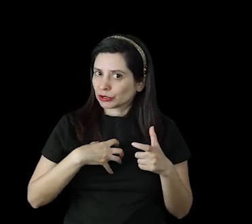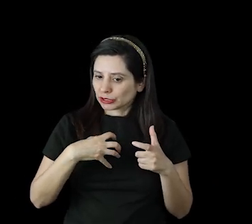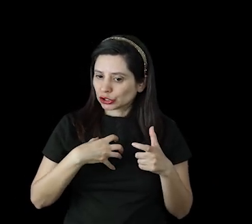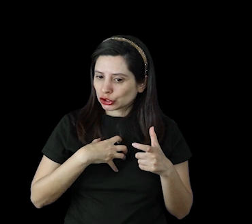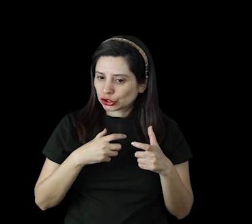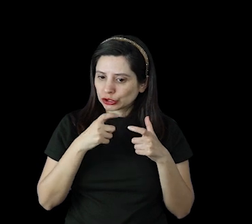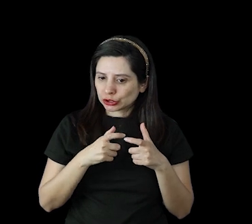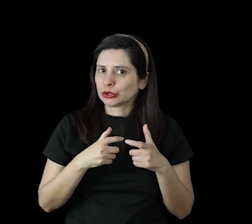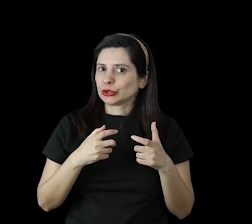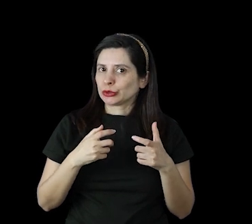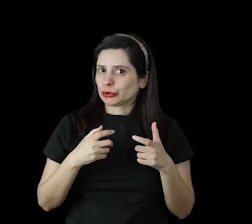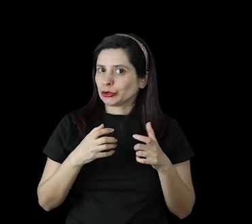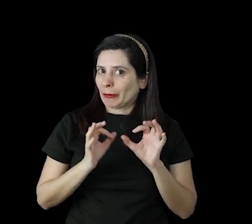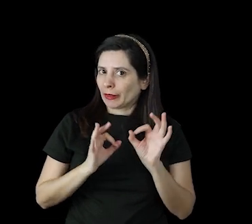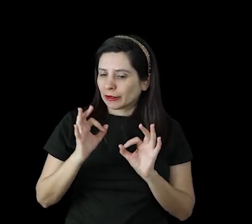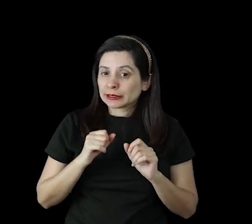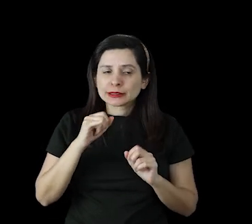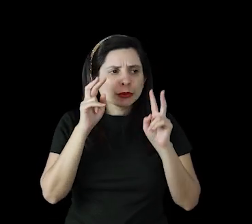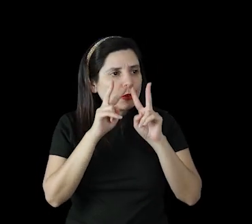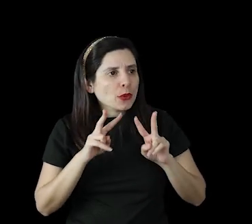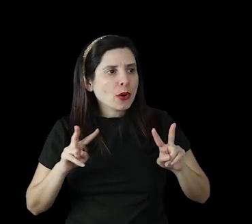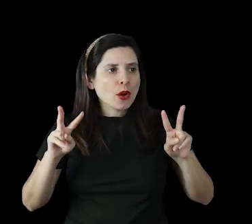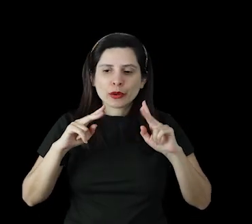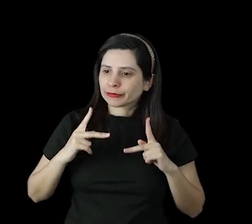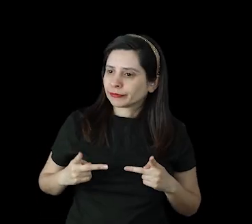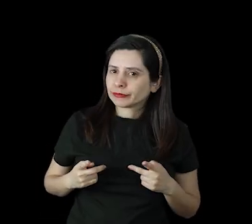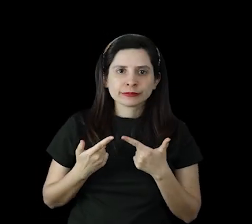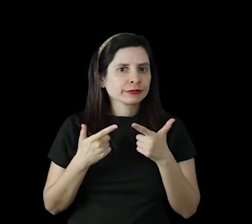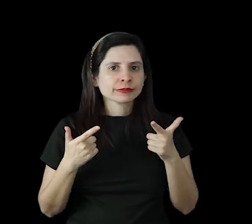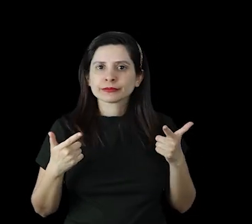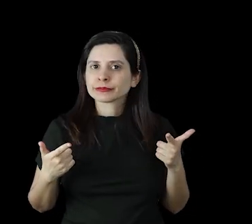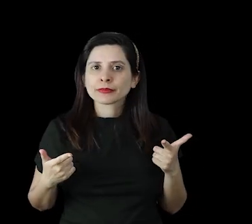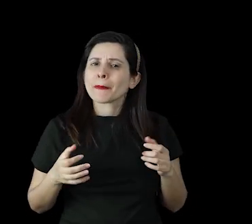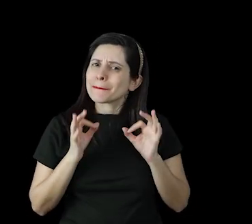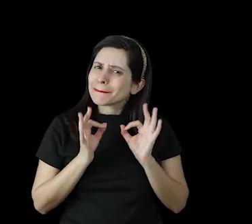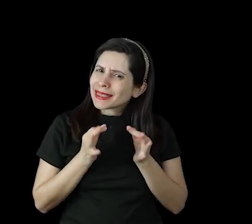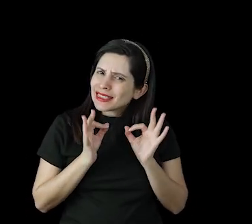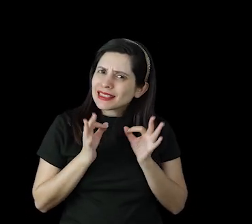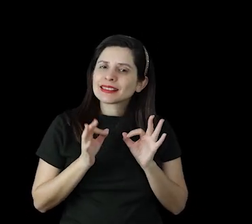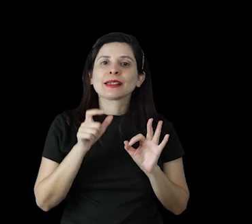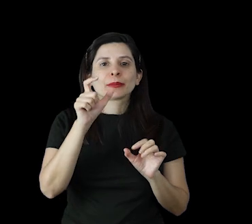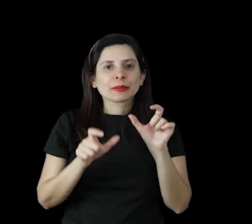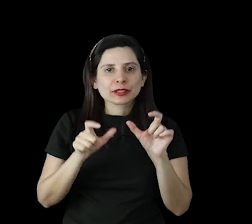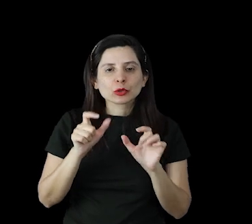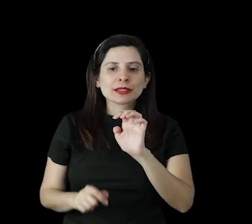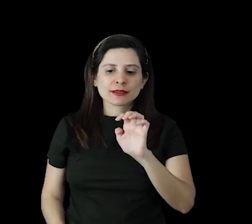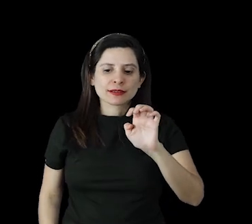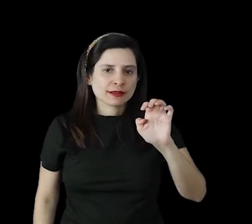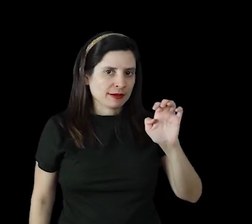de serem planos. E se eu olhar para a humanidade, eu não vejo nenhum. Mesmo que tenha uma pessoa que, por exemplo, é de